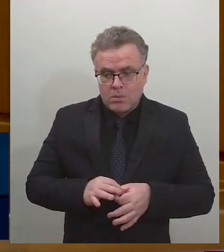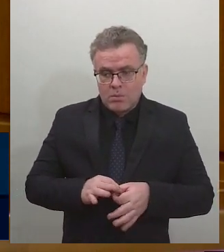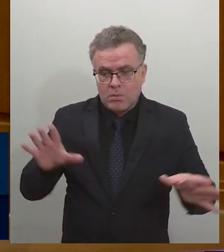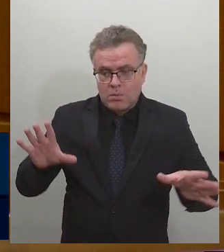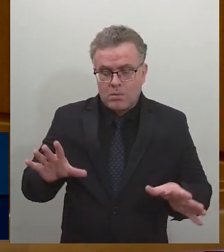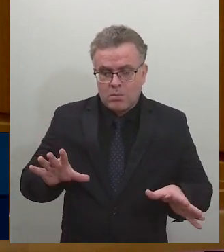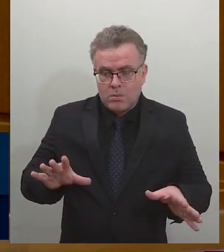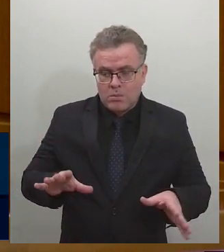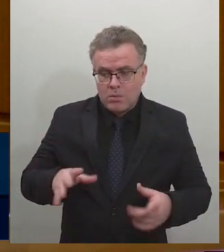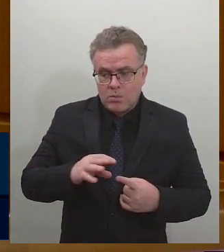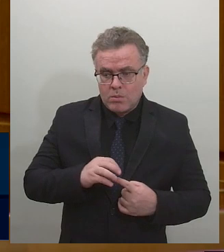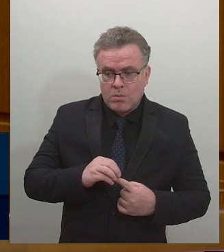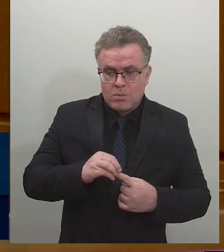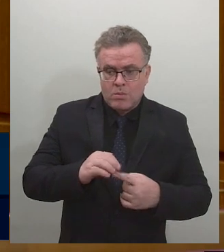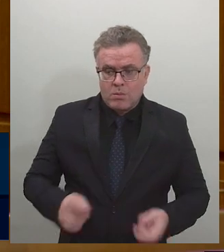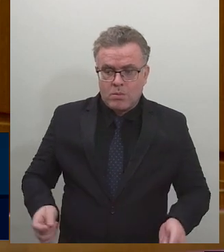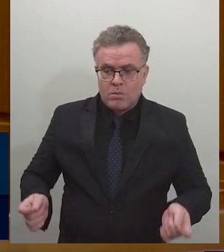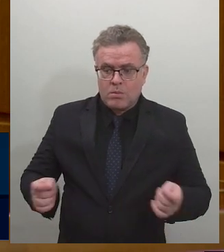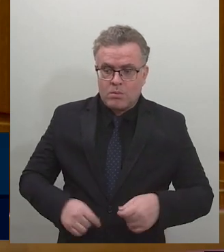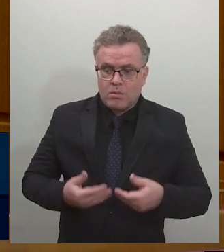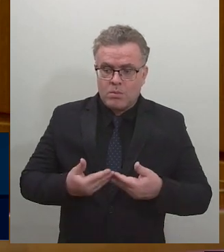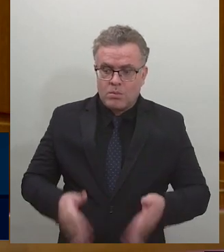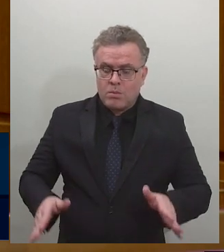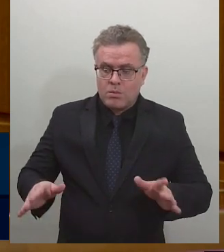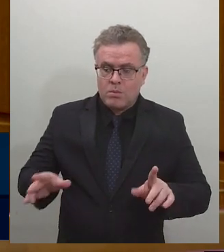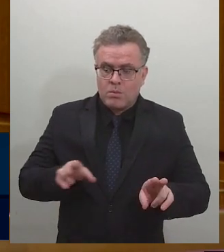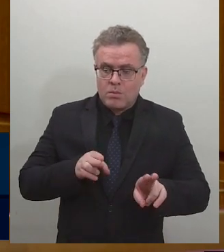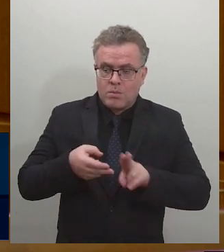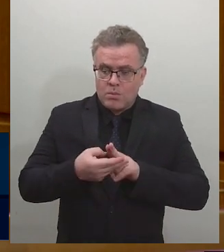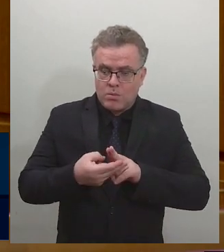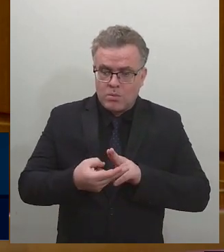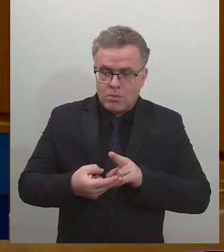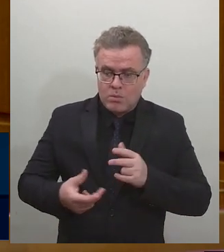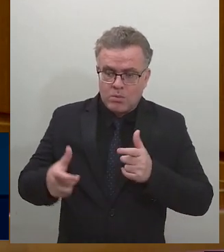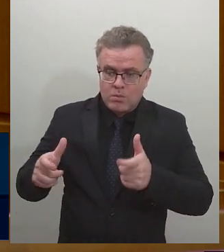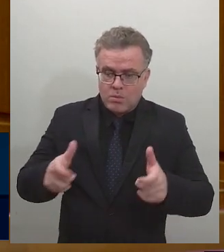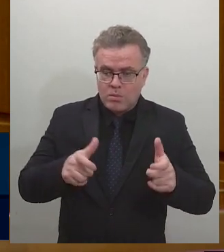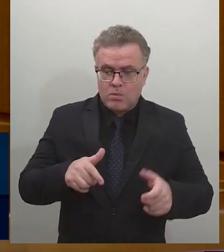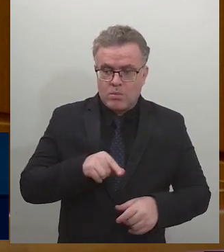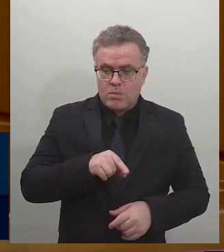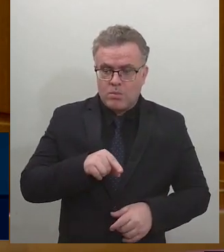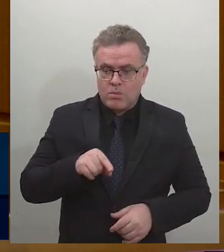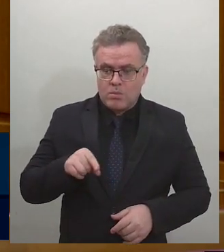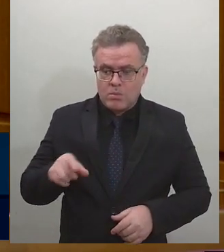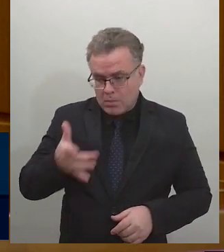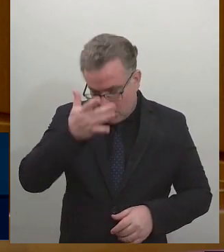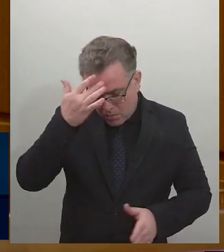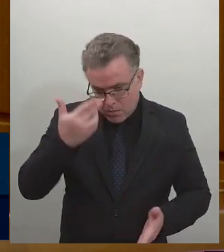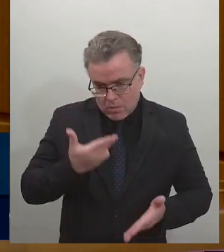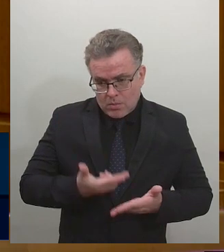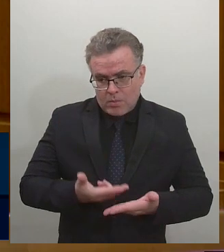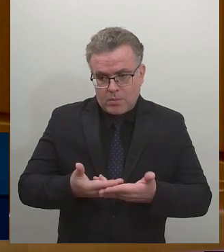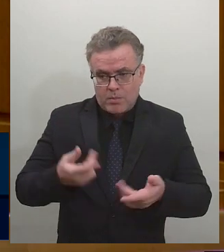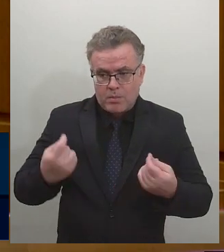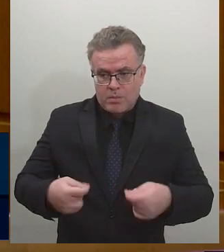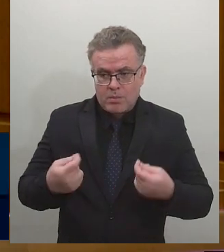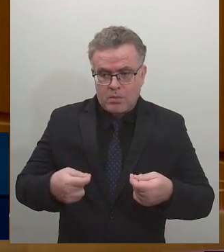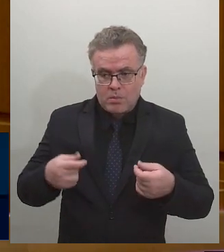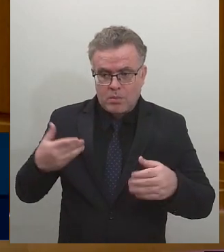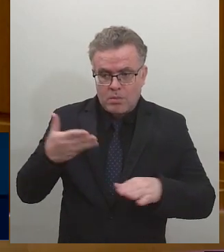aberta para o SUS. Os pacientes dependentes do SUS estão vivendo muita dificuldade no